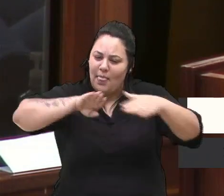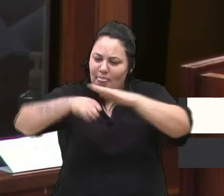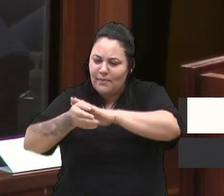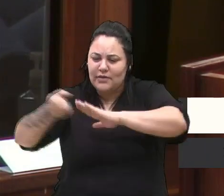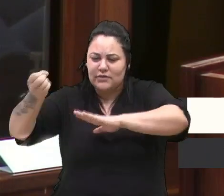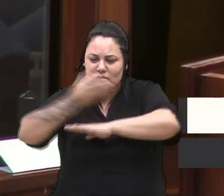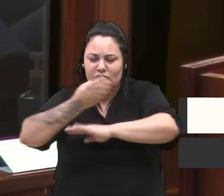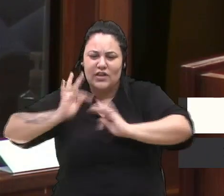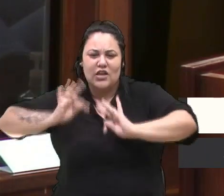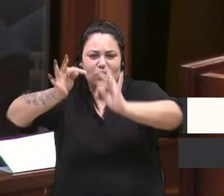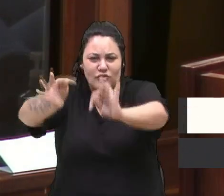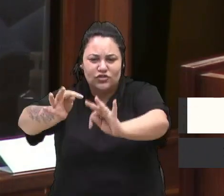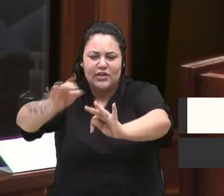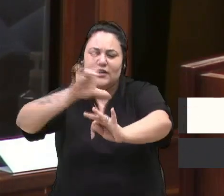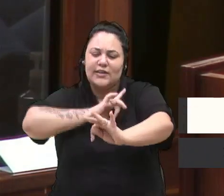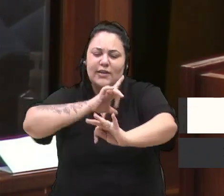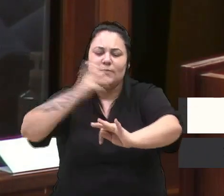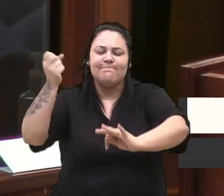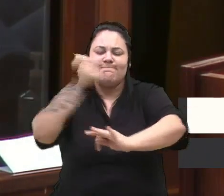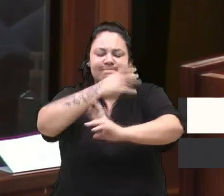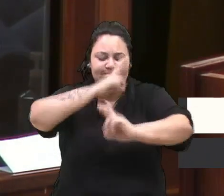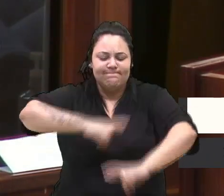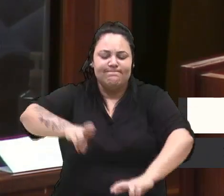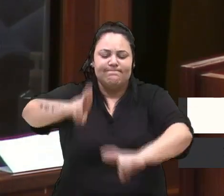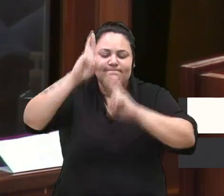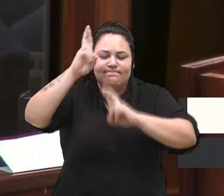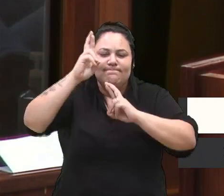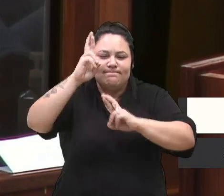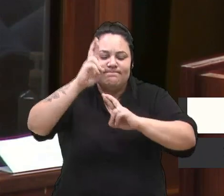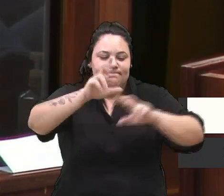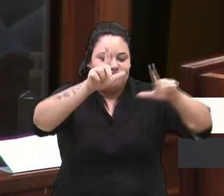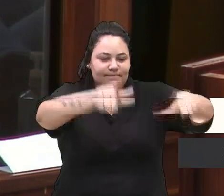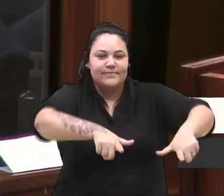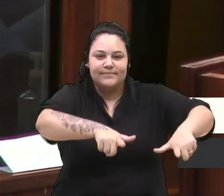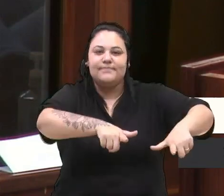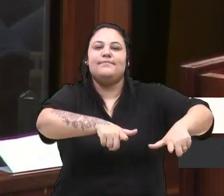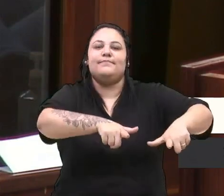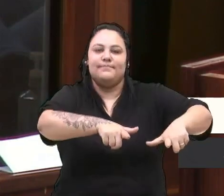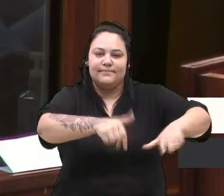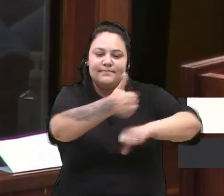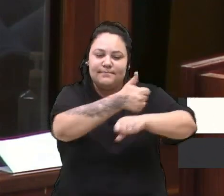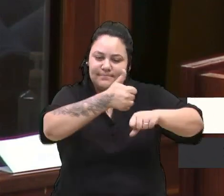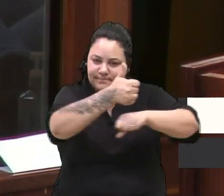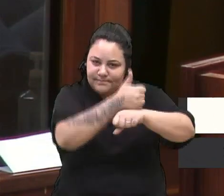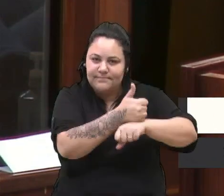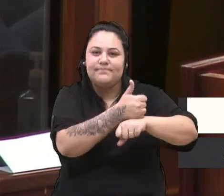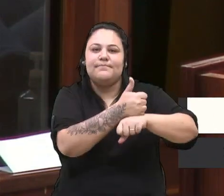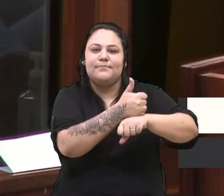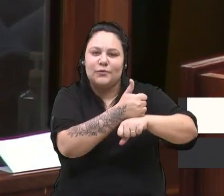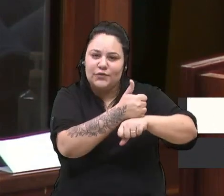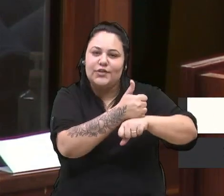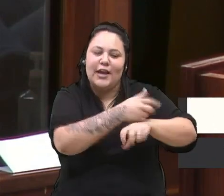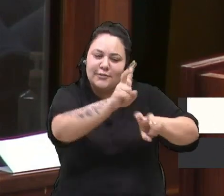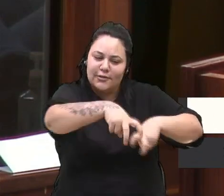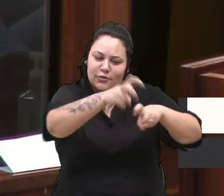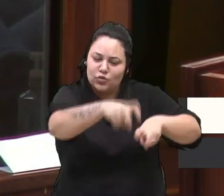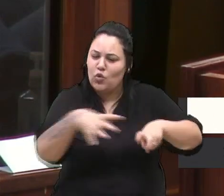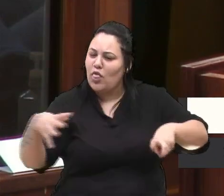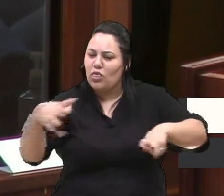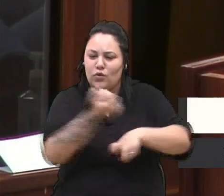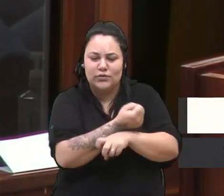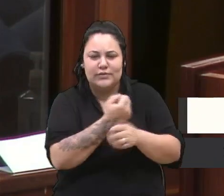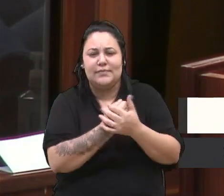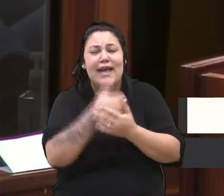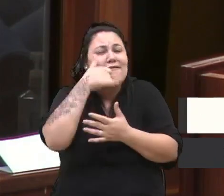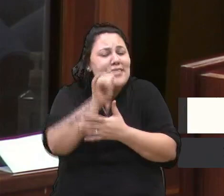equipamento que traz uma nova esperança para a nossa região fruticultura, né, frutícola, para que não haja mais o perigo de